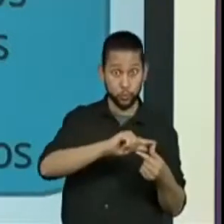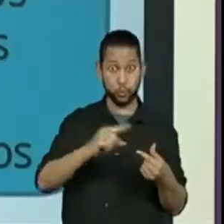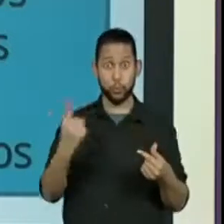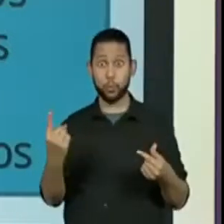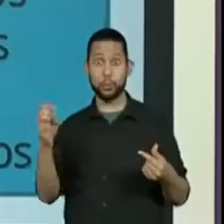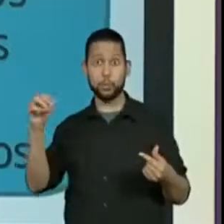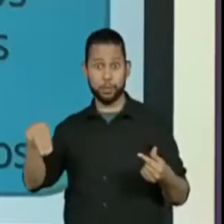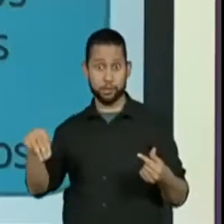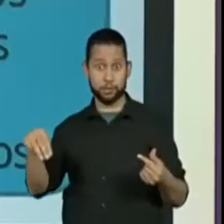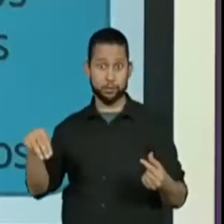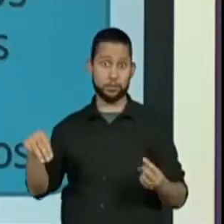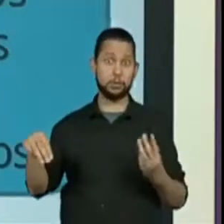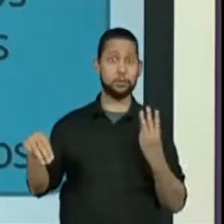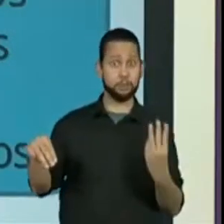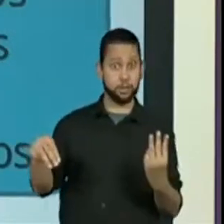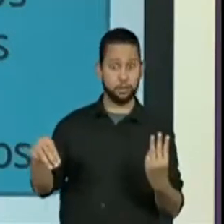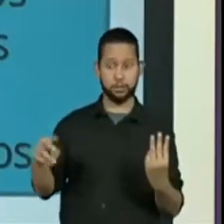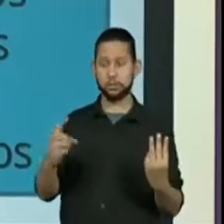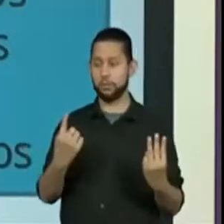Três quadradinhos,